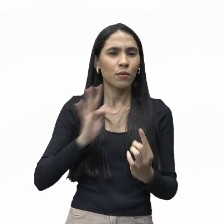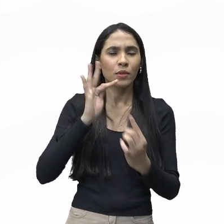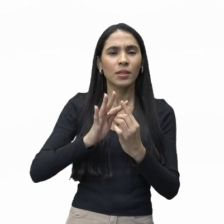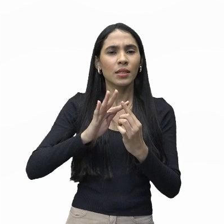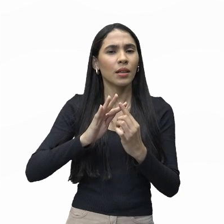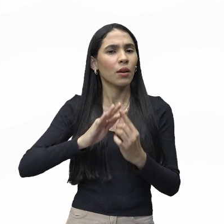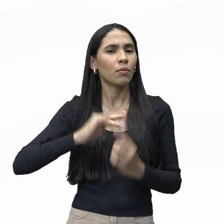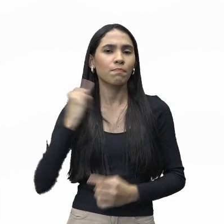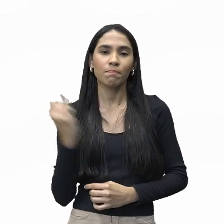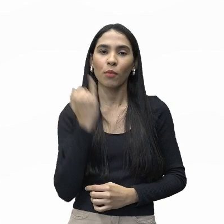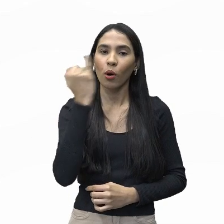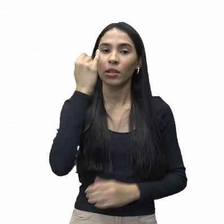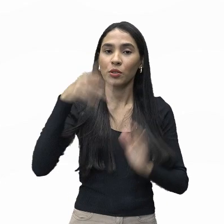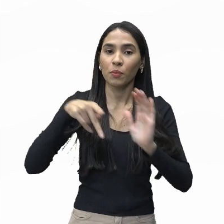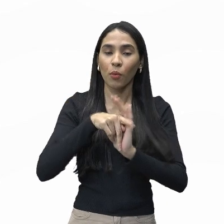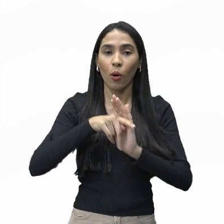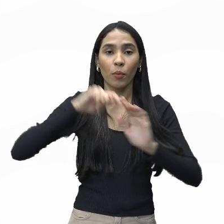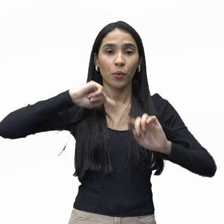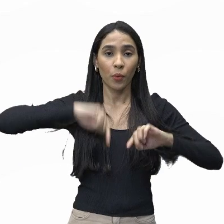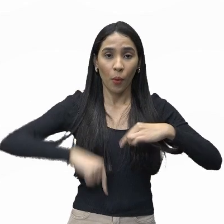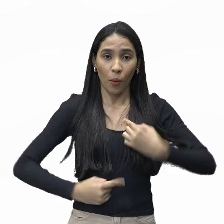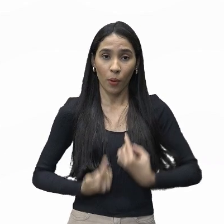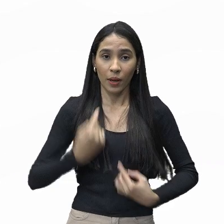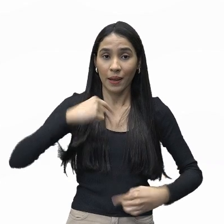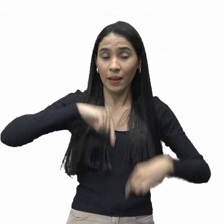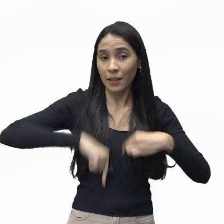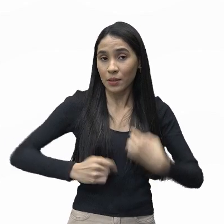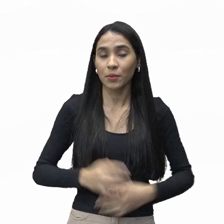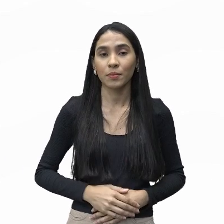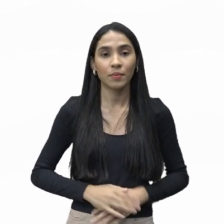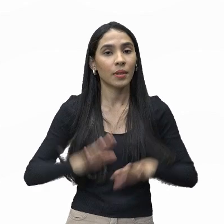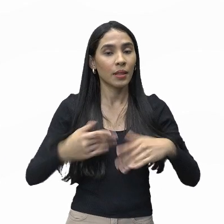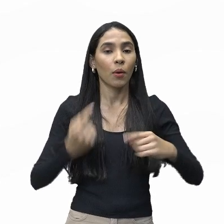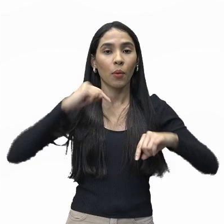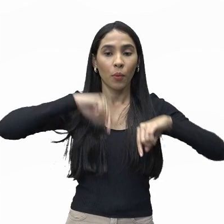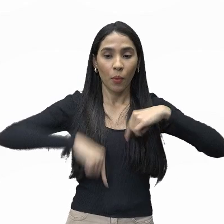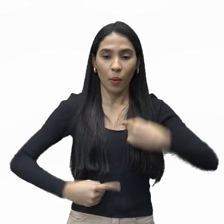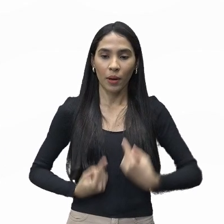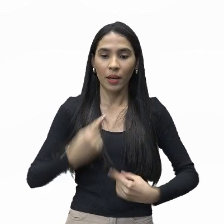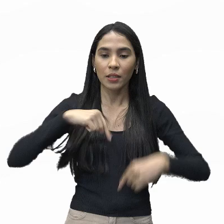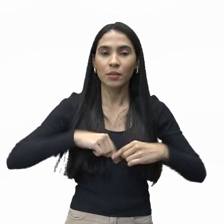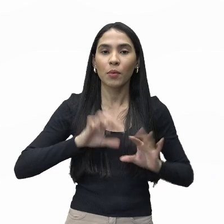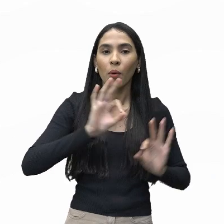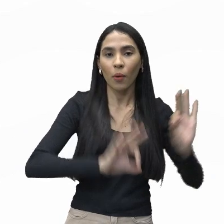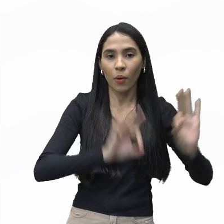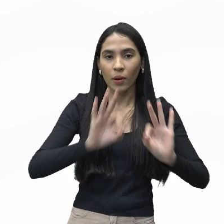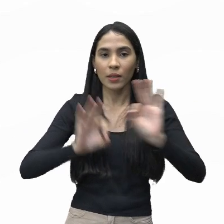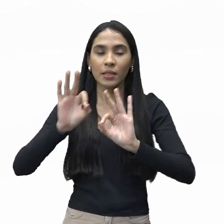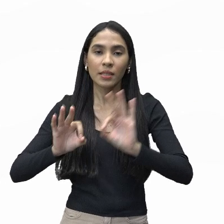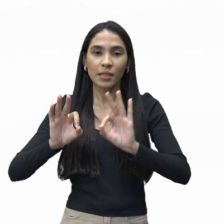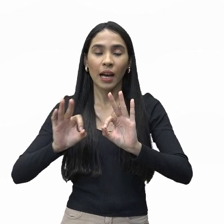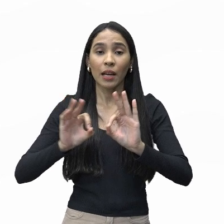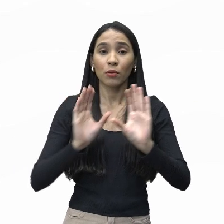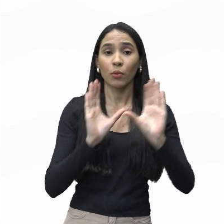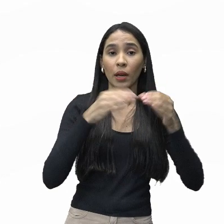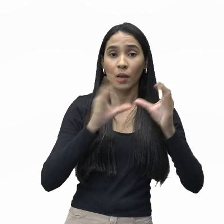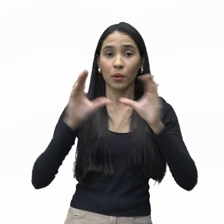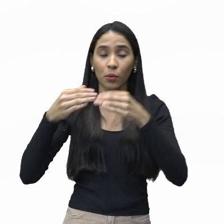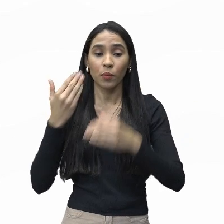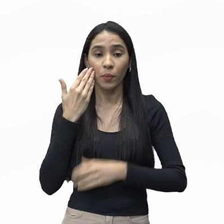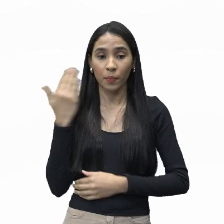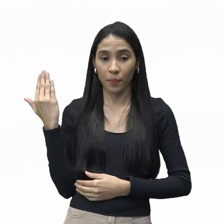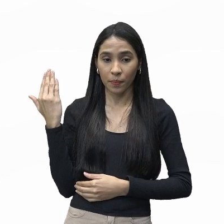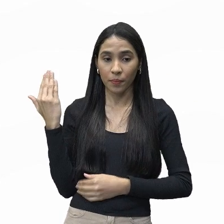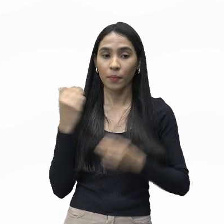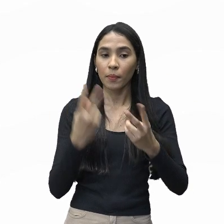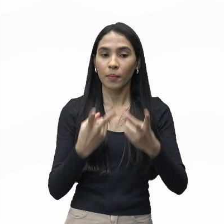básicas do nosso organismo. E esse organismo ele vai estar aí organizado em certos níveis. Como você observa, olha, nós